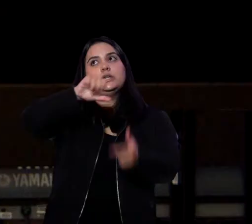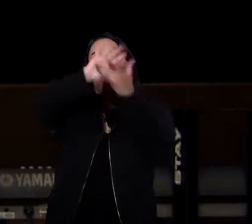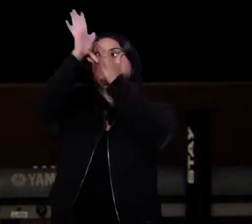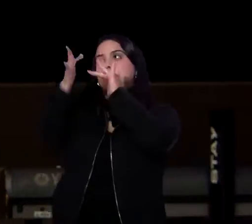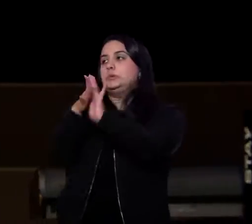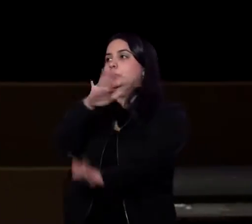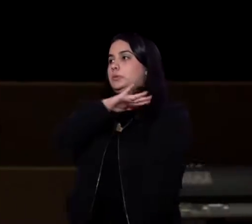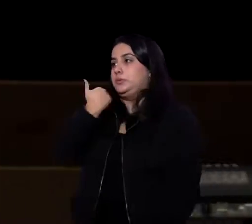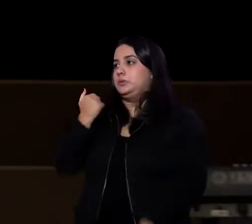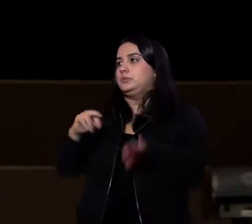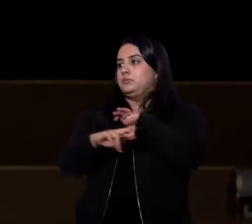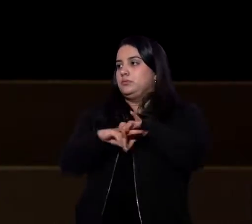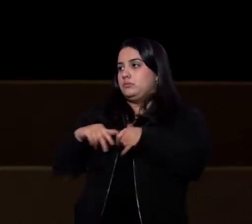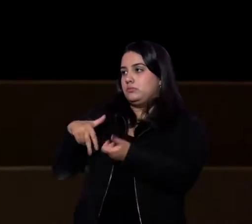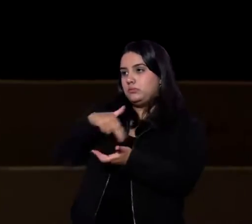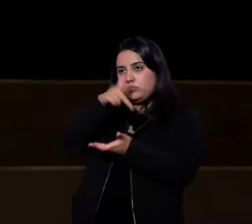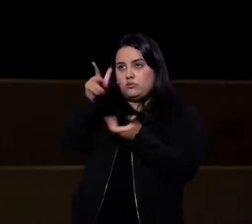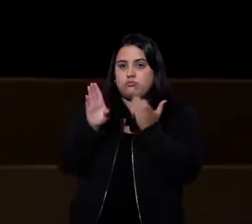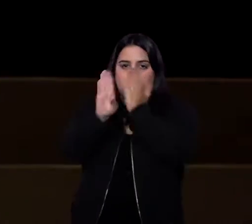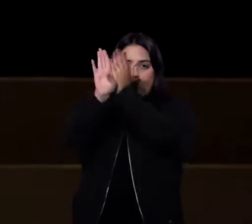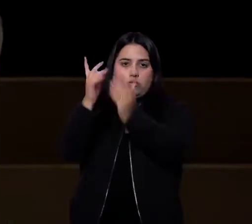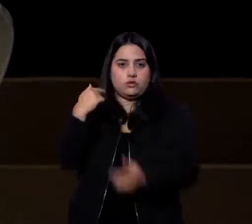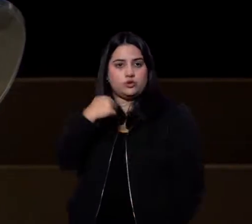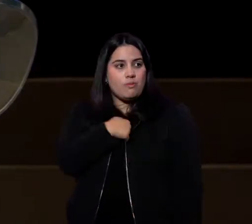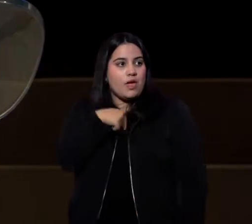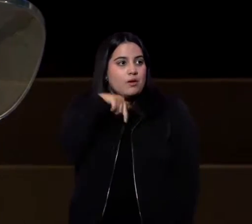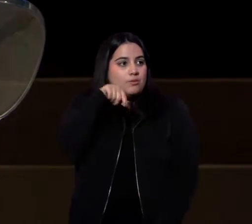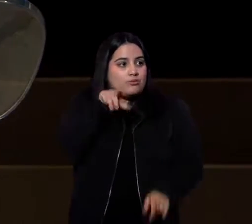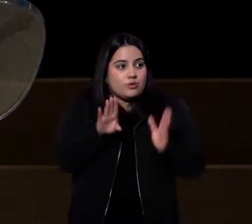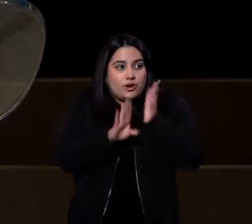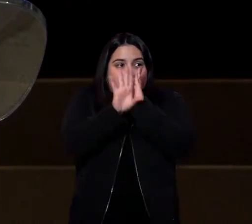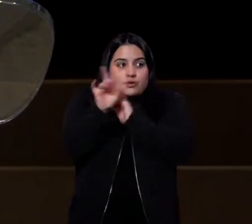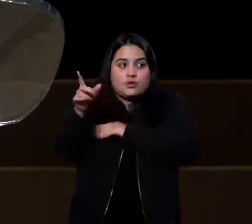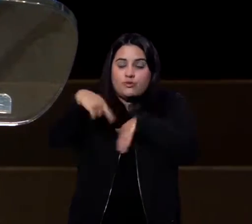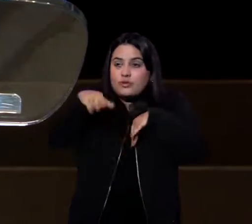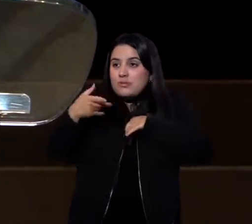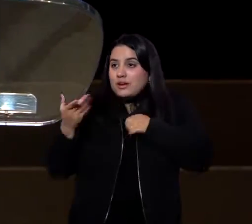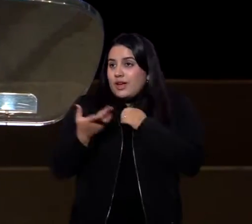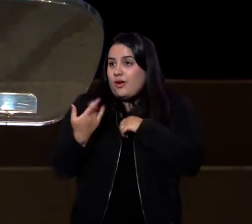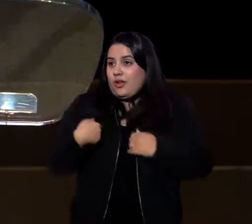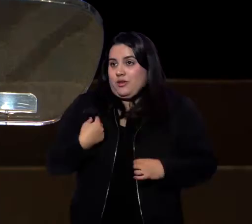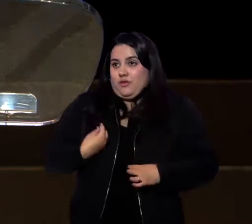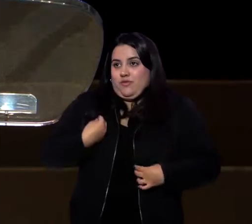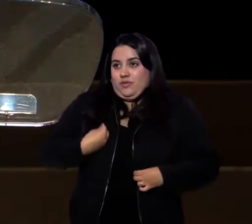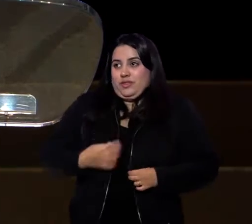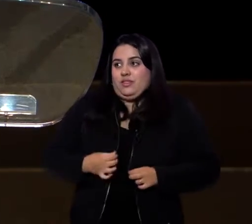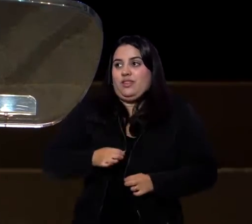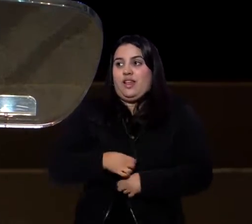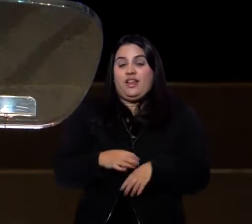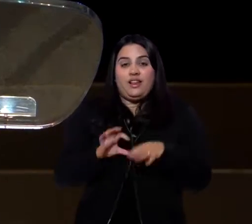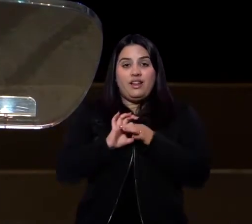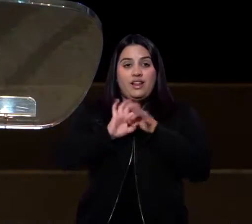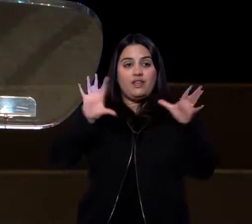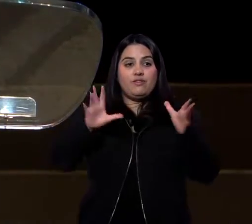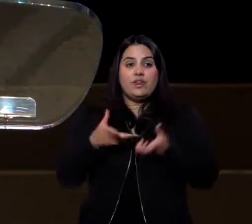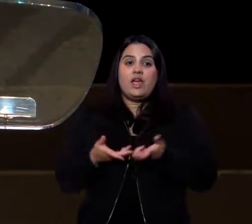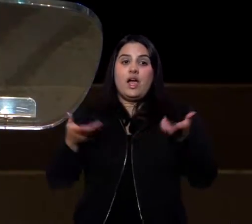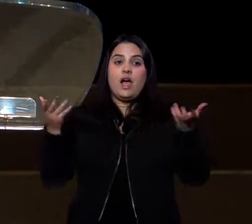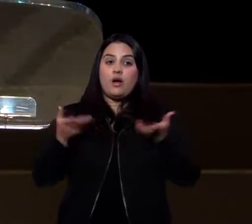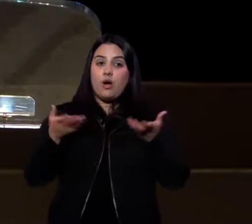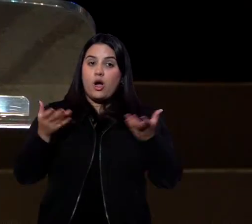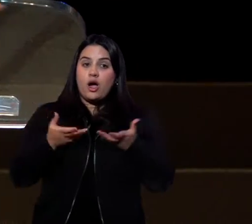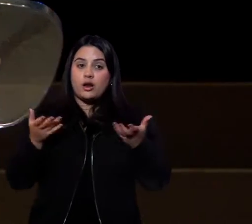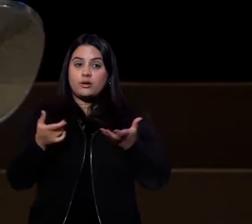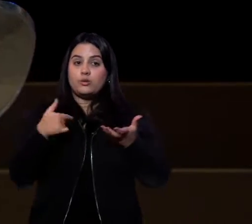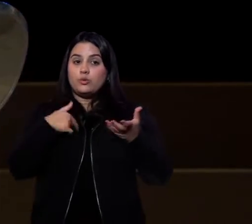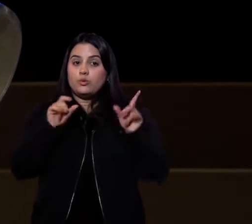ressuscitou, por nós, por mim, para que eu pudesse viver fora do tribunal. Agora, minha tarefa é